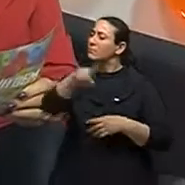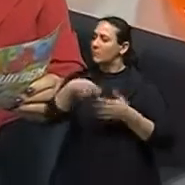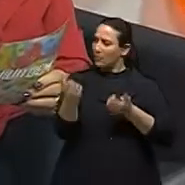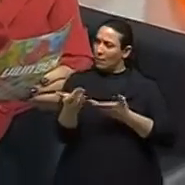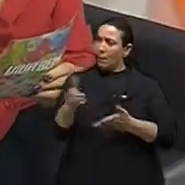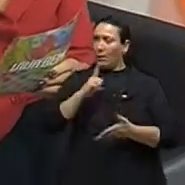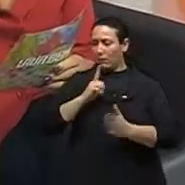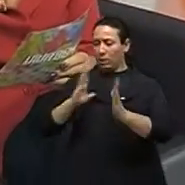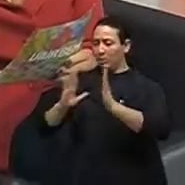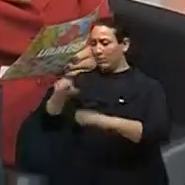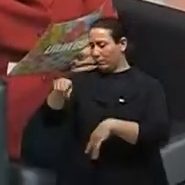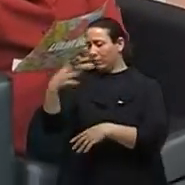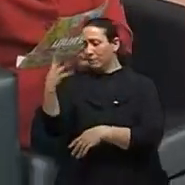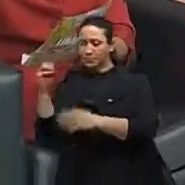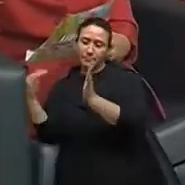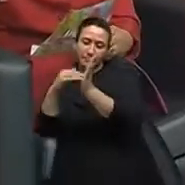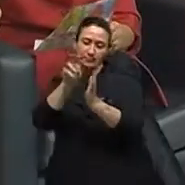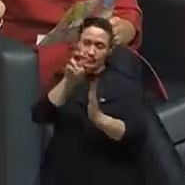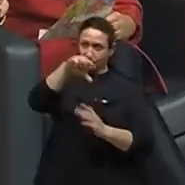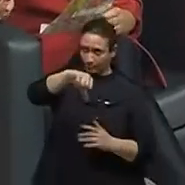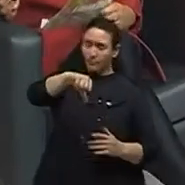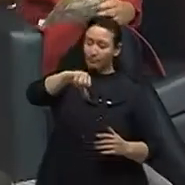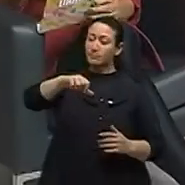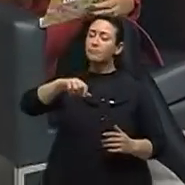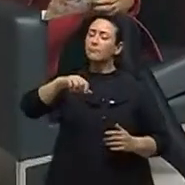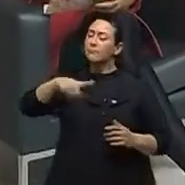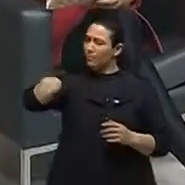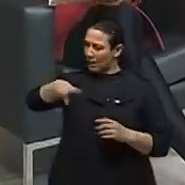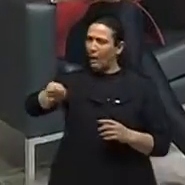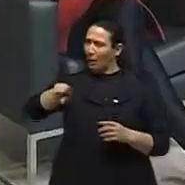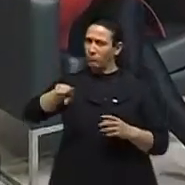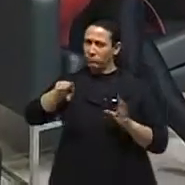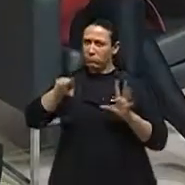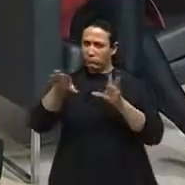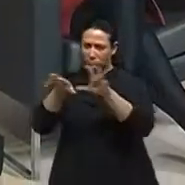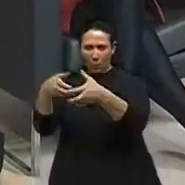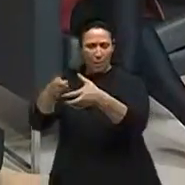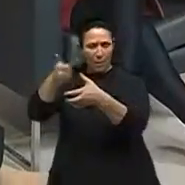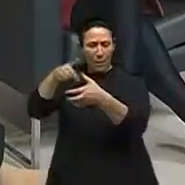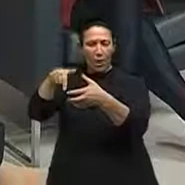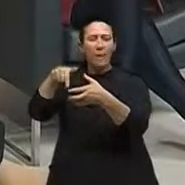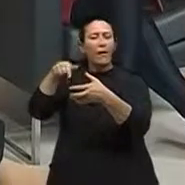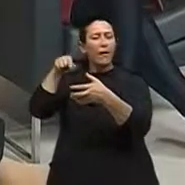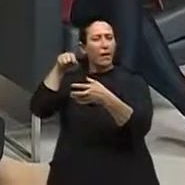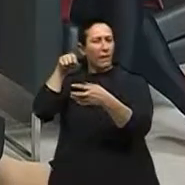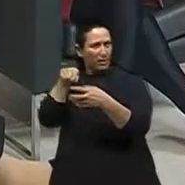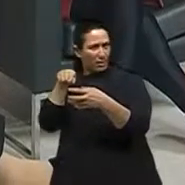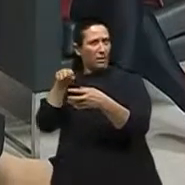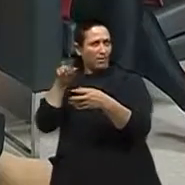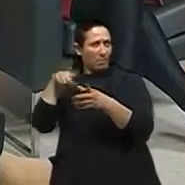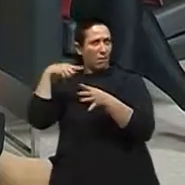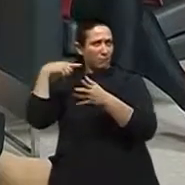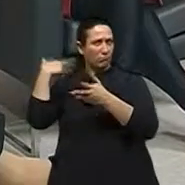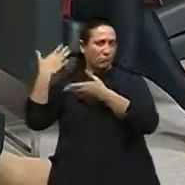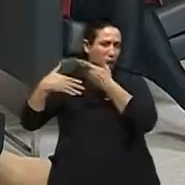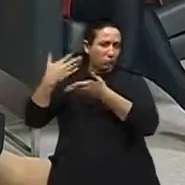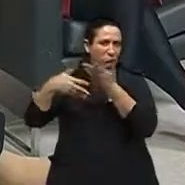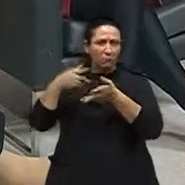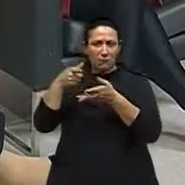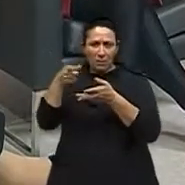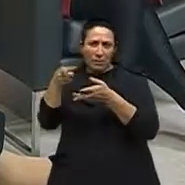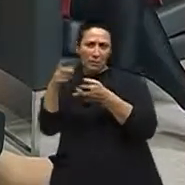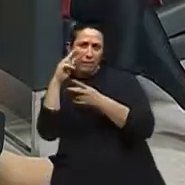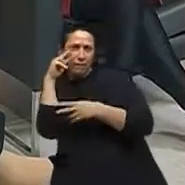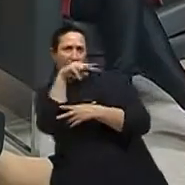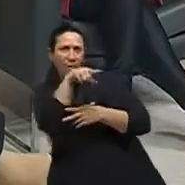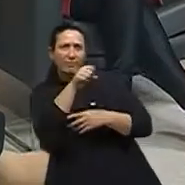ou já chegou lá tá vivenciando o envelhecimento não teve um preparo como tu falaste antes com essa geração que está envelhecendo vendo